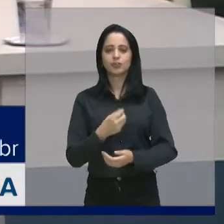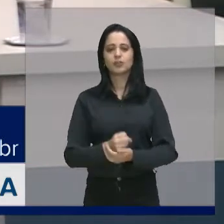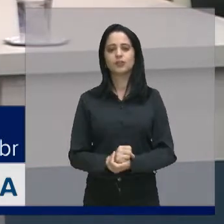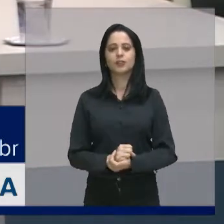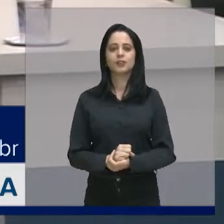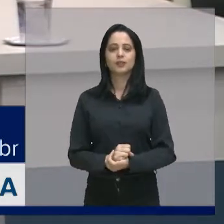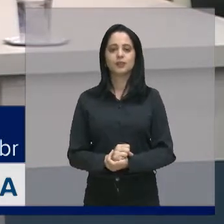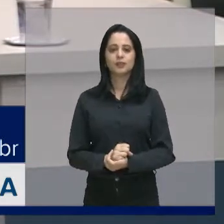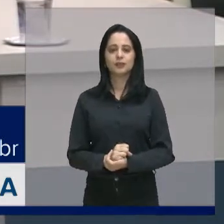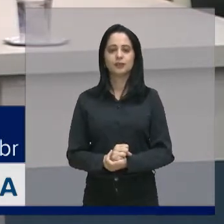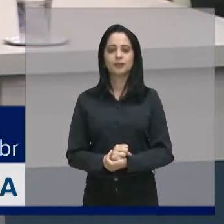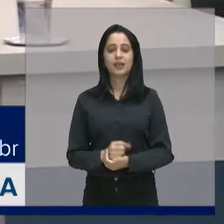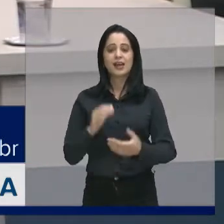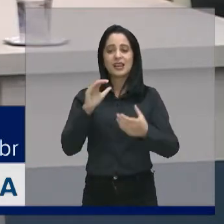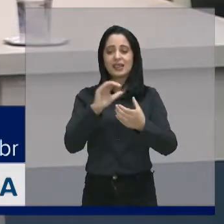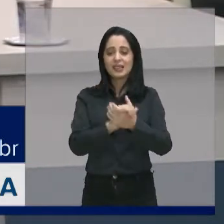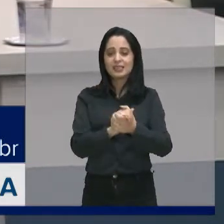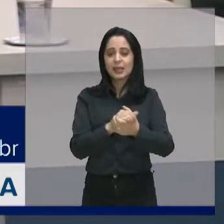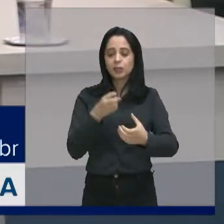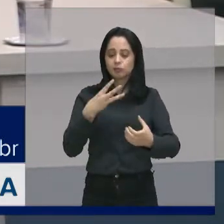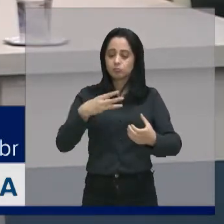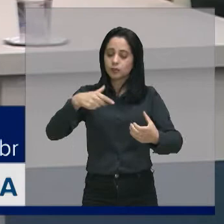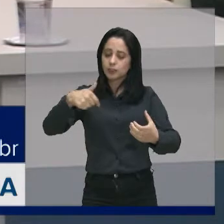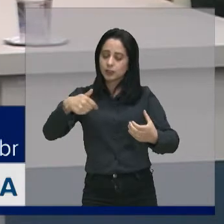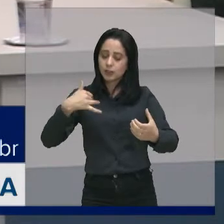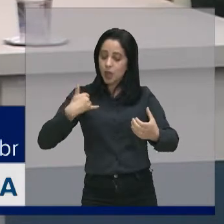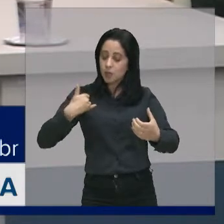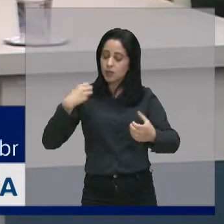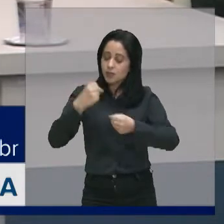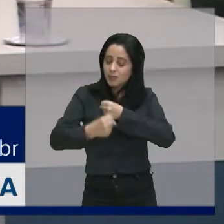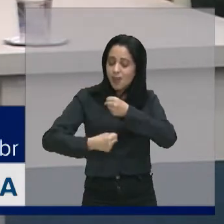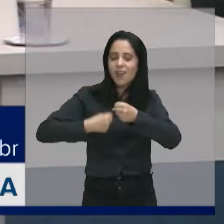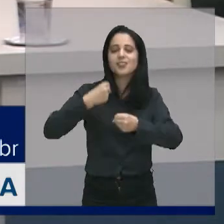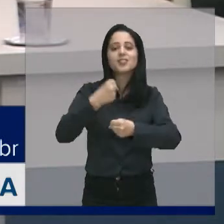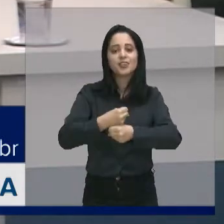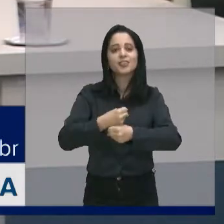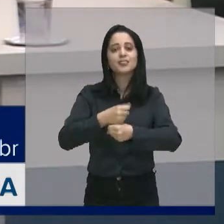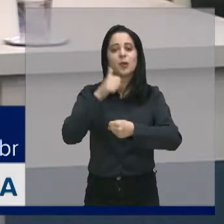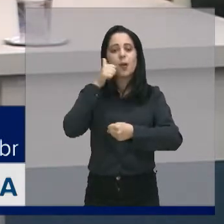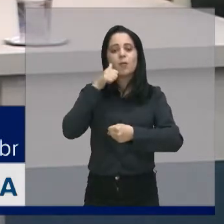anos, casado há 37 anos com a Clarice Teodoro Ribeiro.